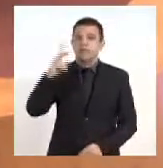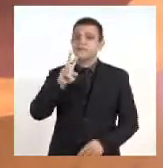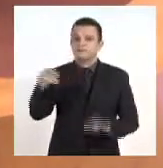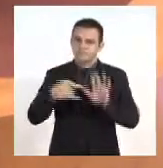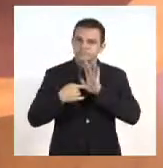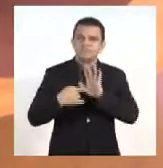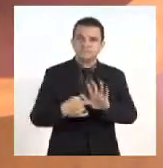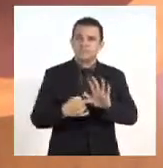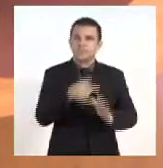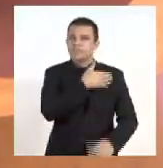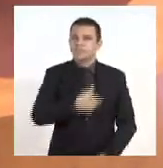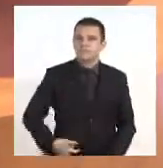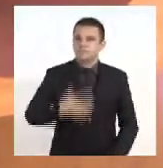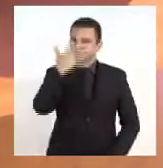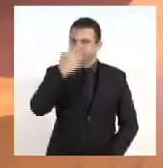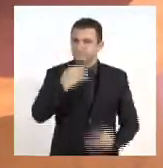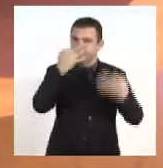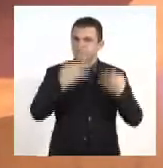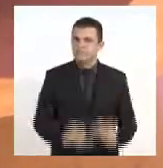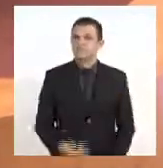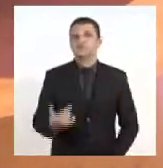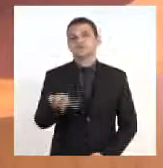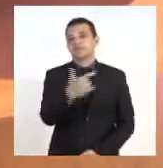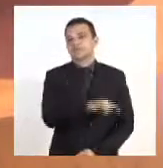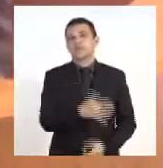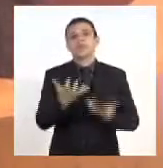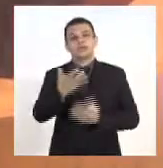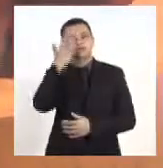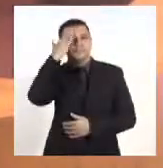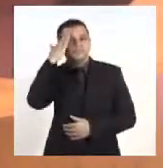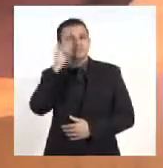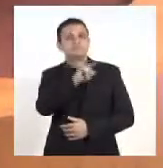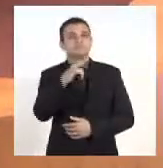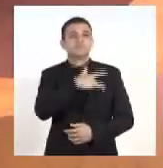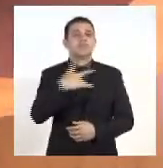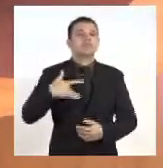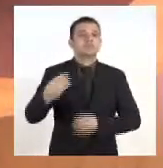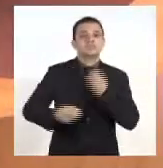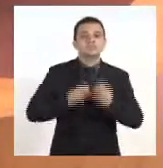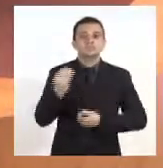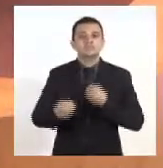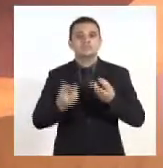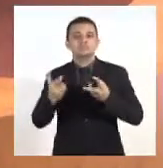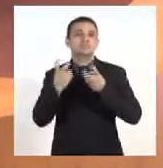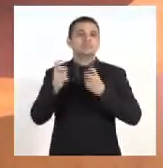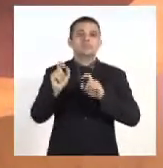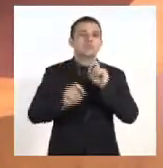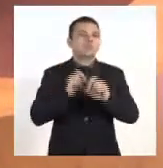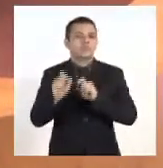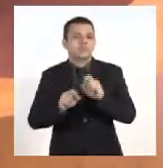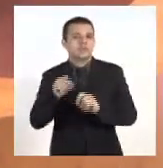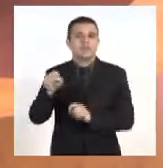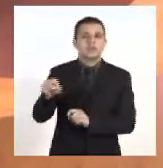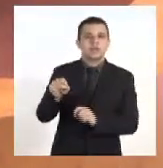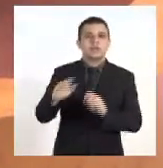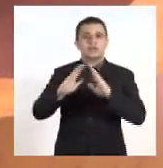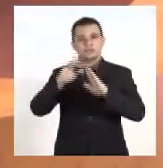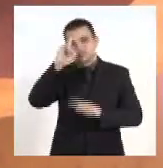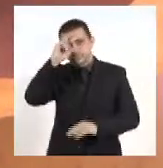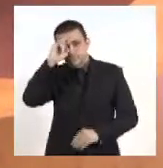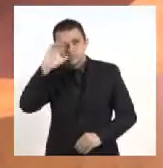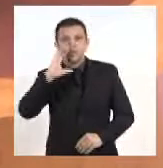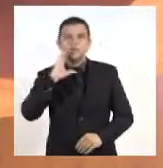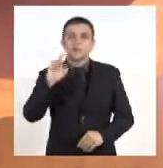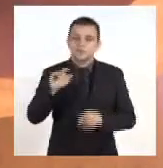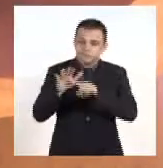da Saúde para saber se vão se negar a ir investigar essas mortes lá no hospital de Coroatá. Fiz o